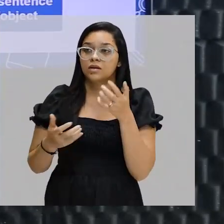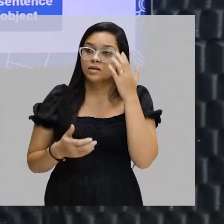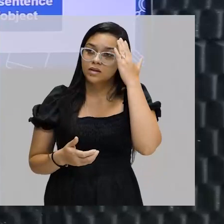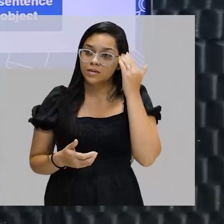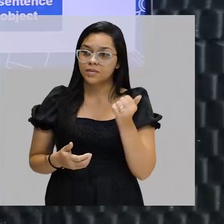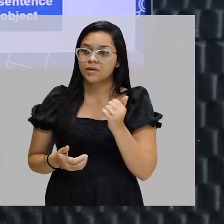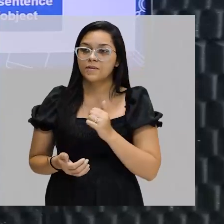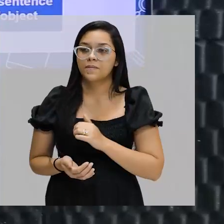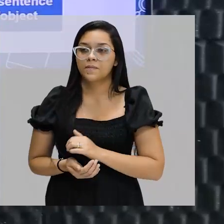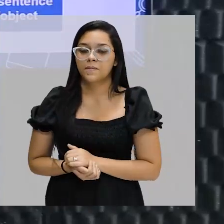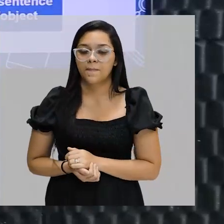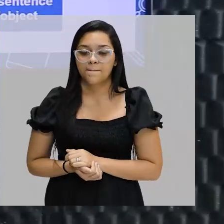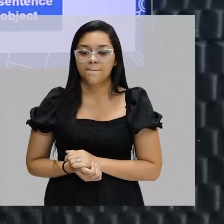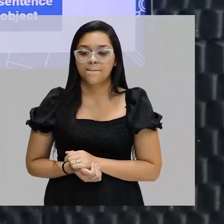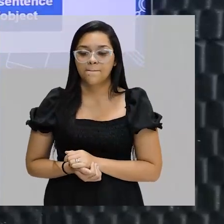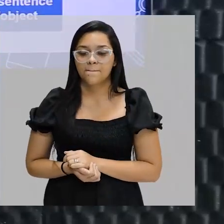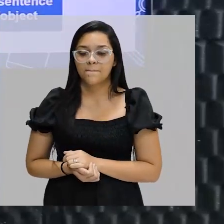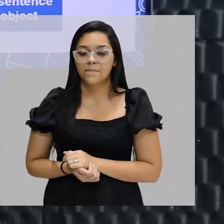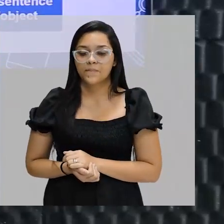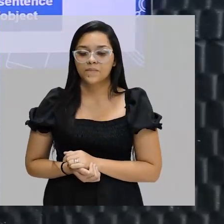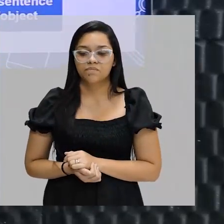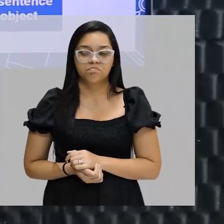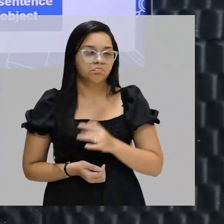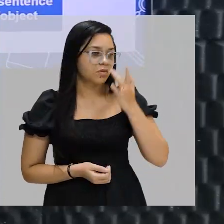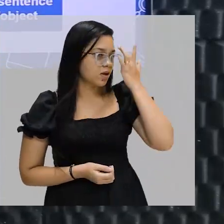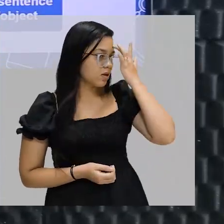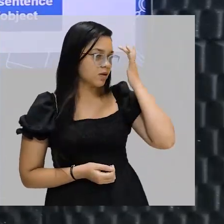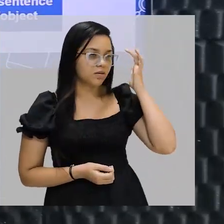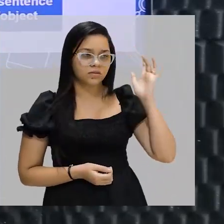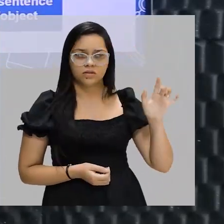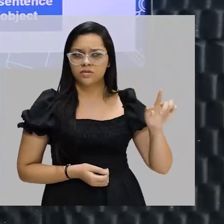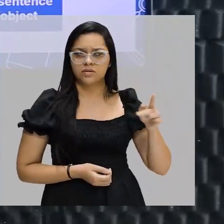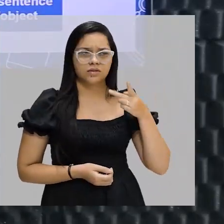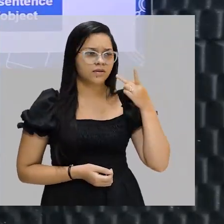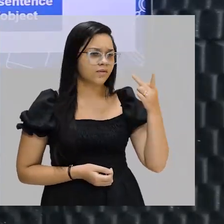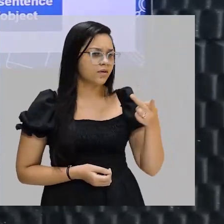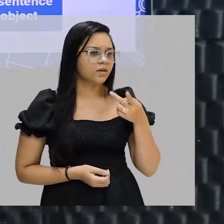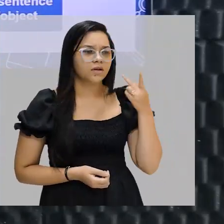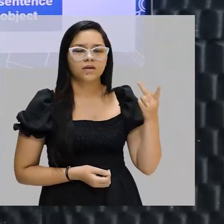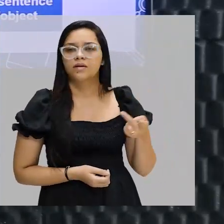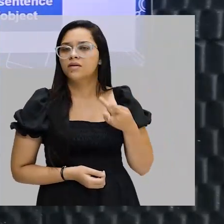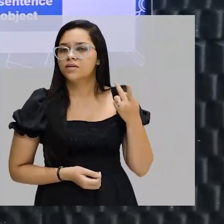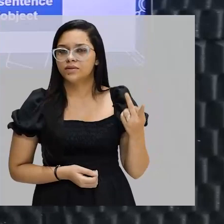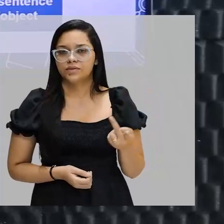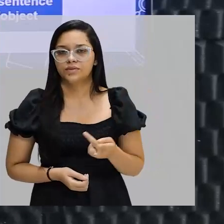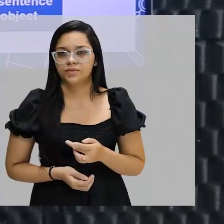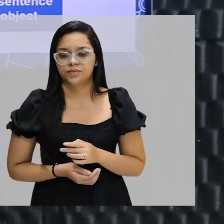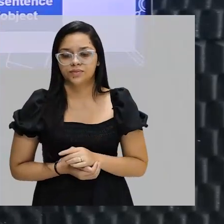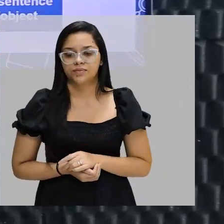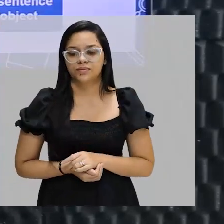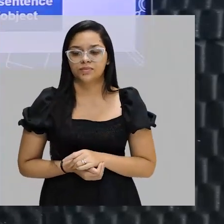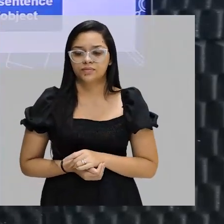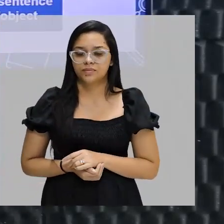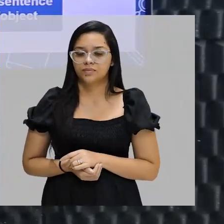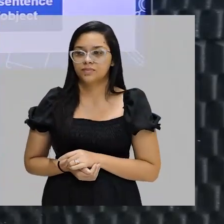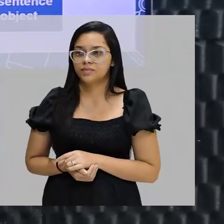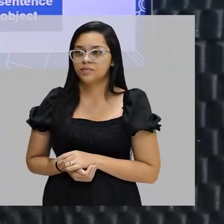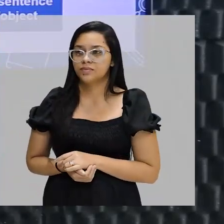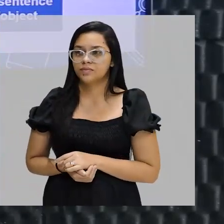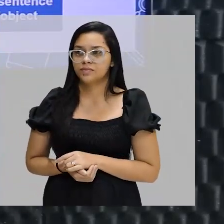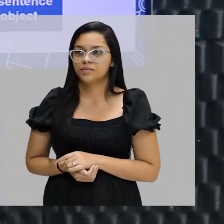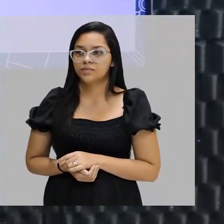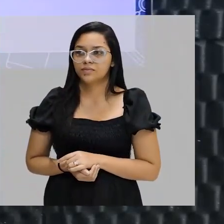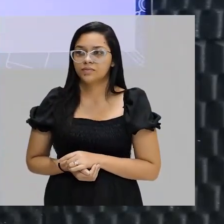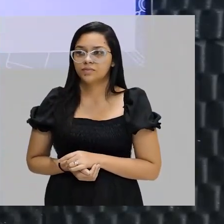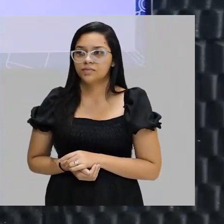saber o motivo. I don't know what you're talking about. Eu não sei o que ou sobre o que você